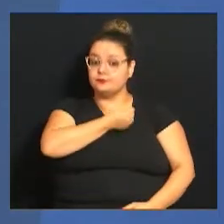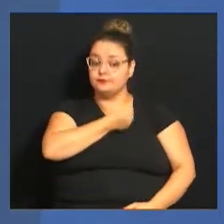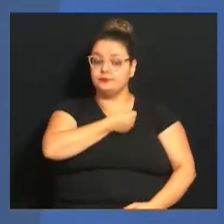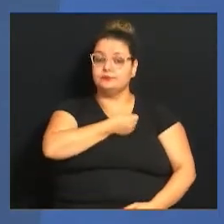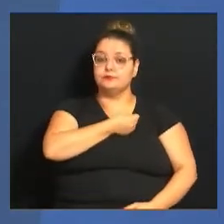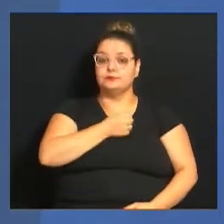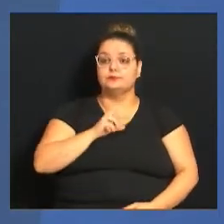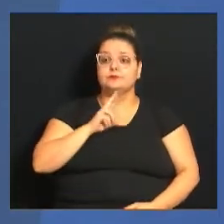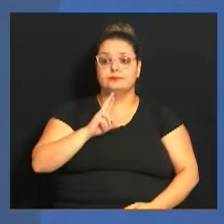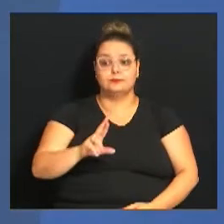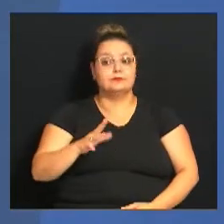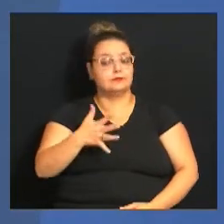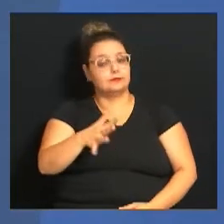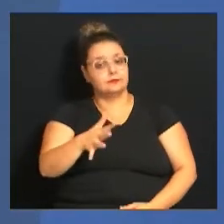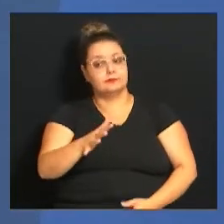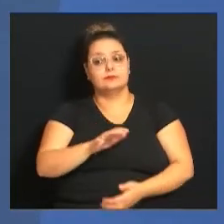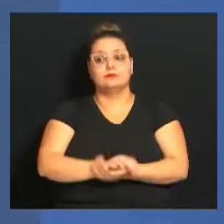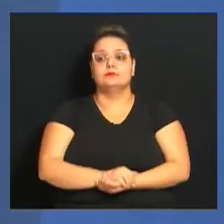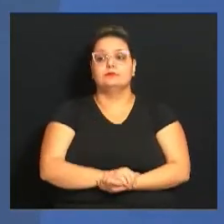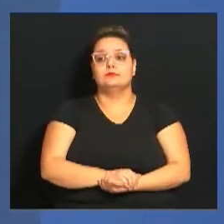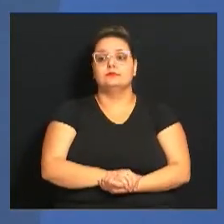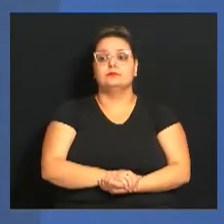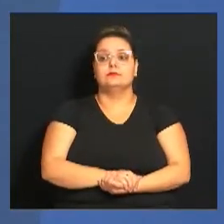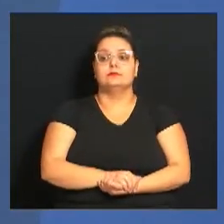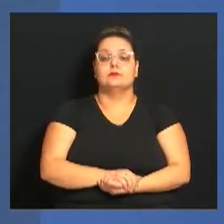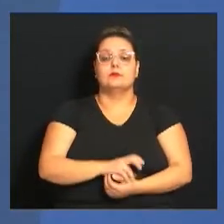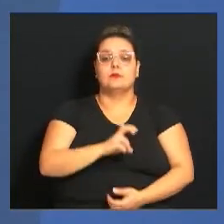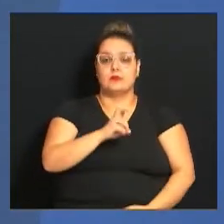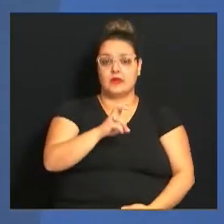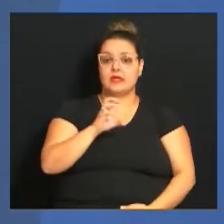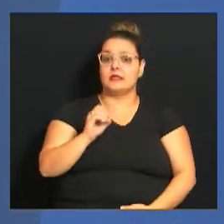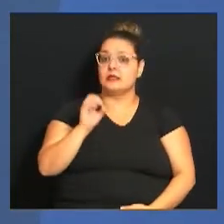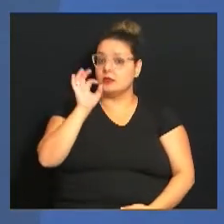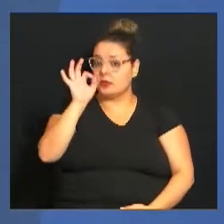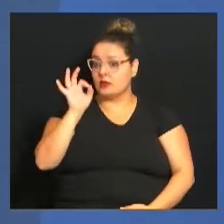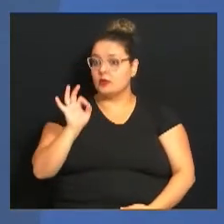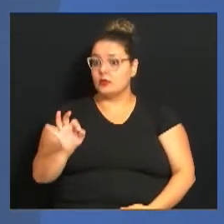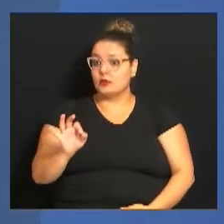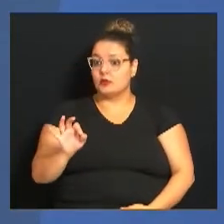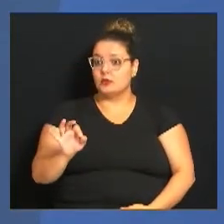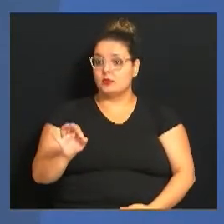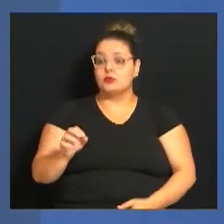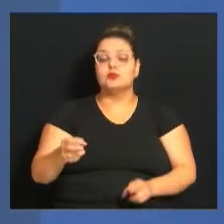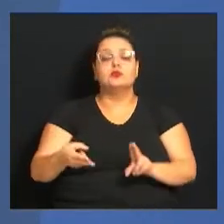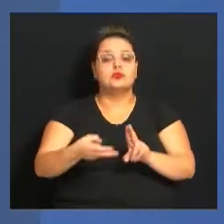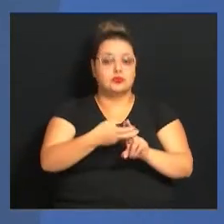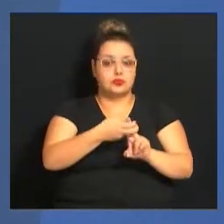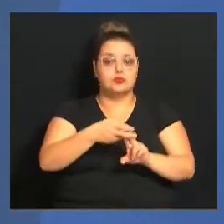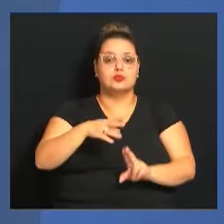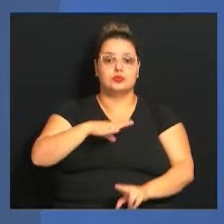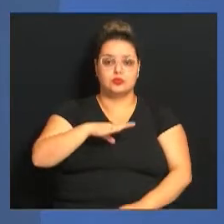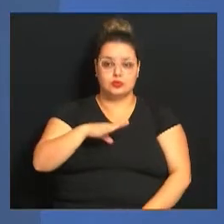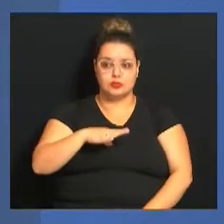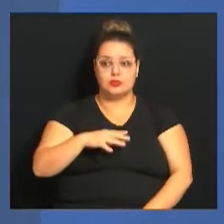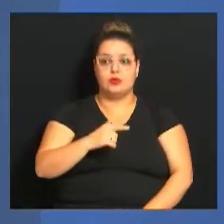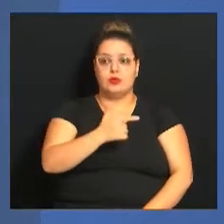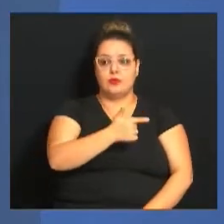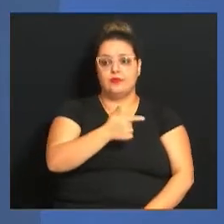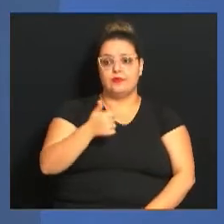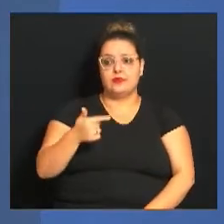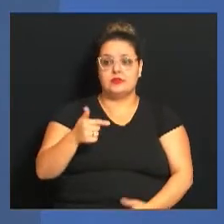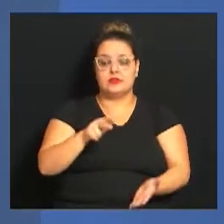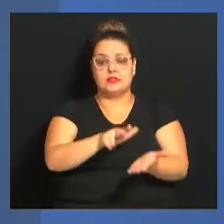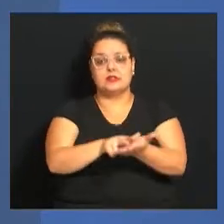uma ocupação, né, de 50%. No SUS municipal, hoje a gente tem 27 leitos de